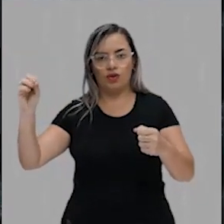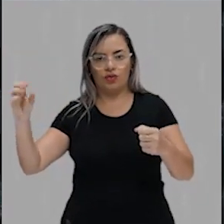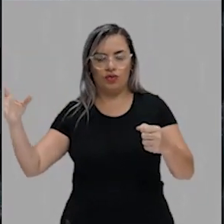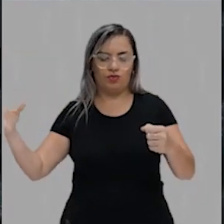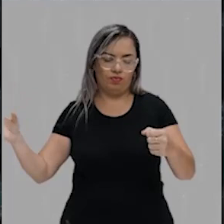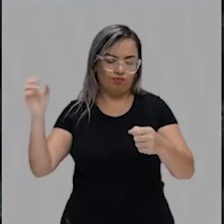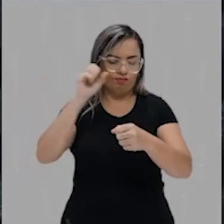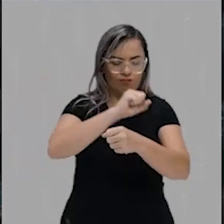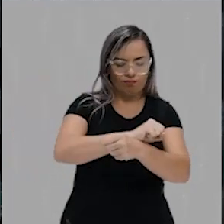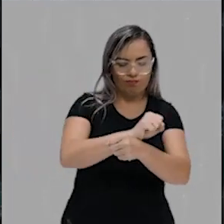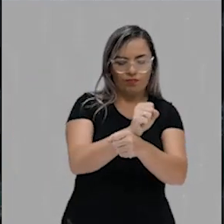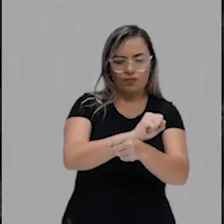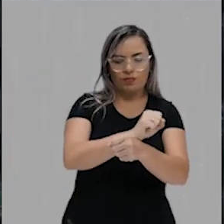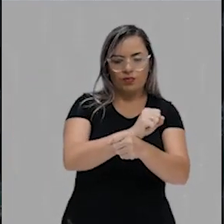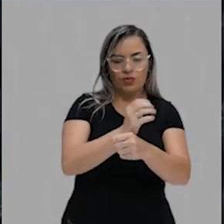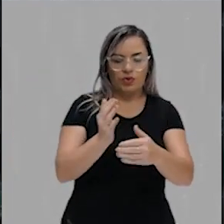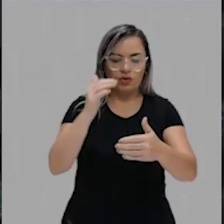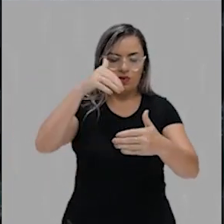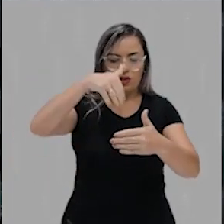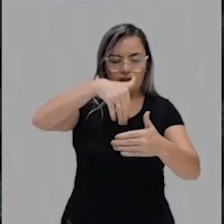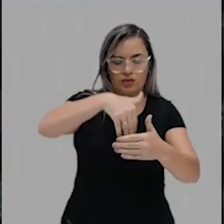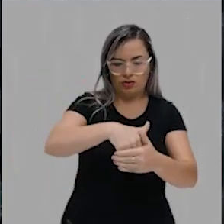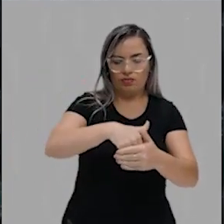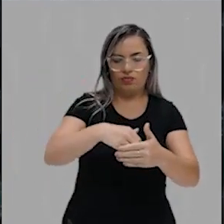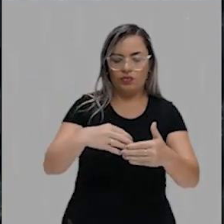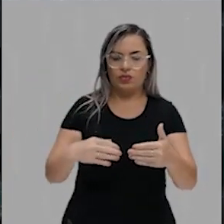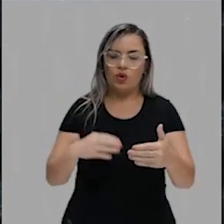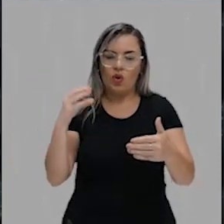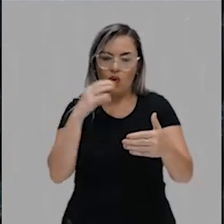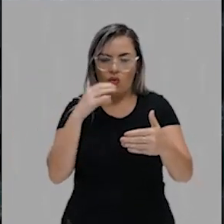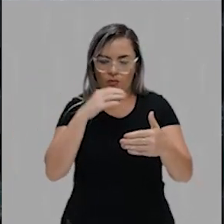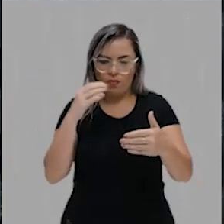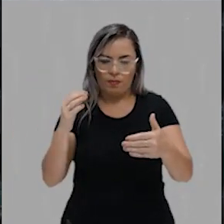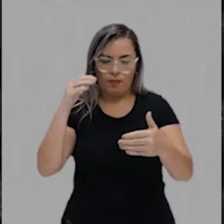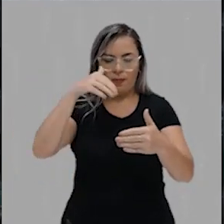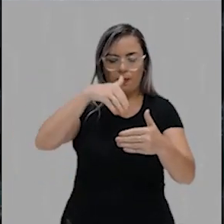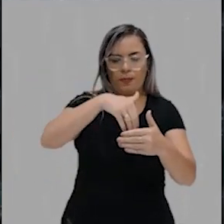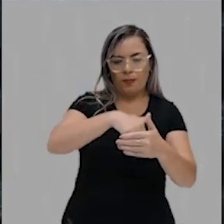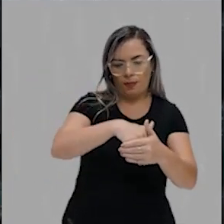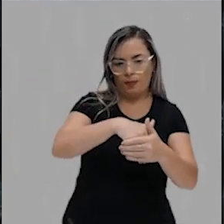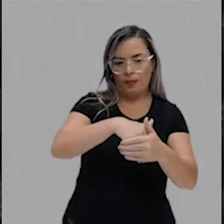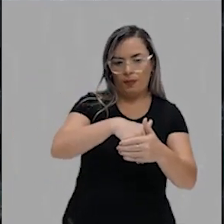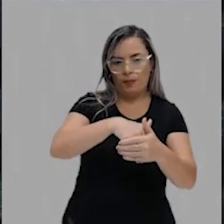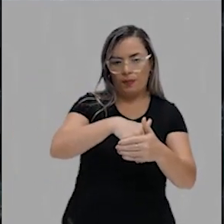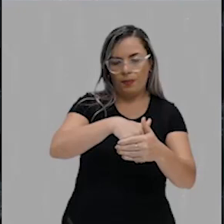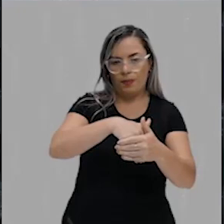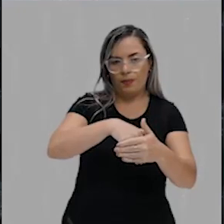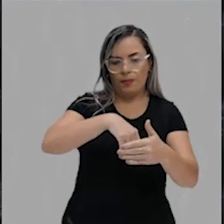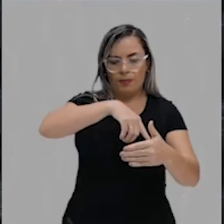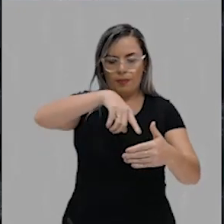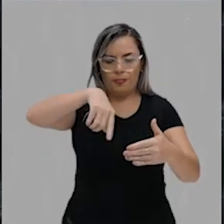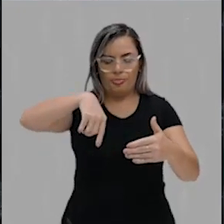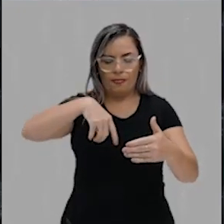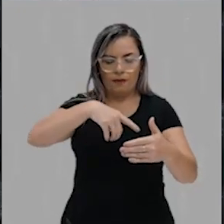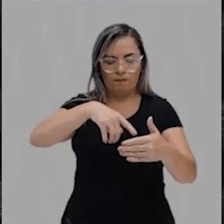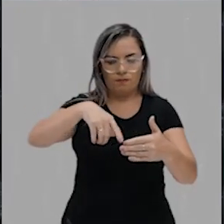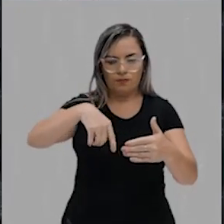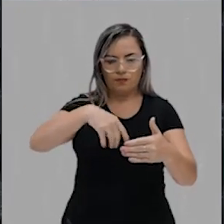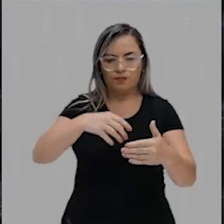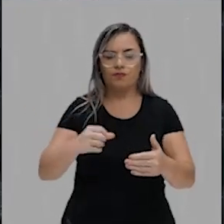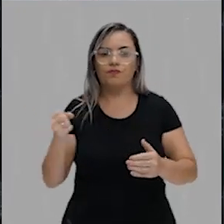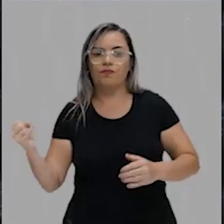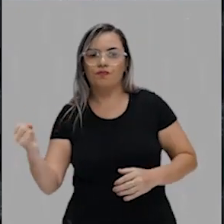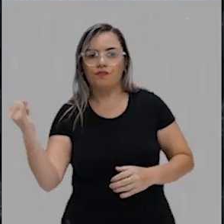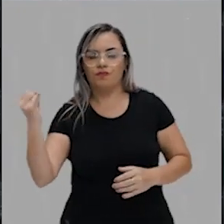gerado no interior do veículo saia. Então, é basicamente isso. Na estufa, esse calor que fica retido, ele é